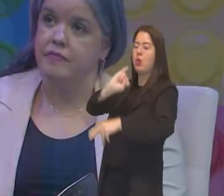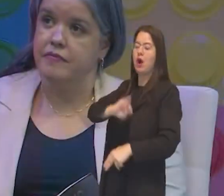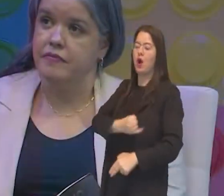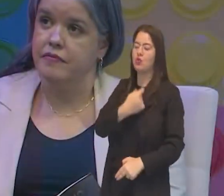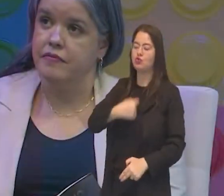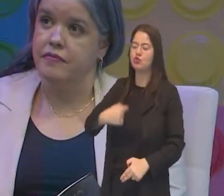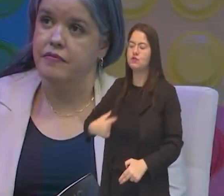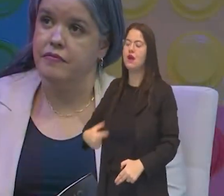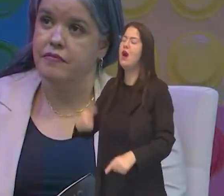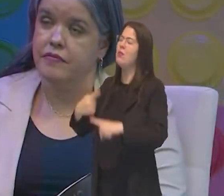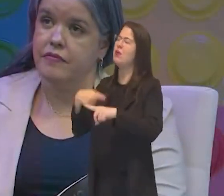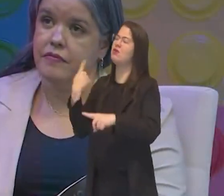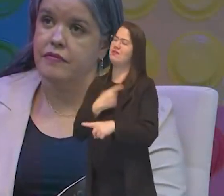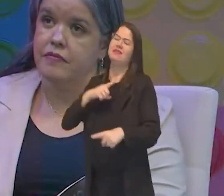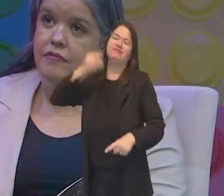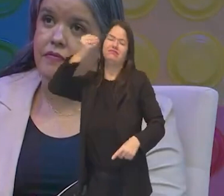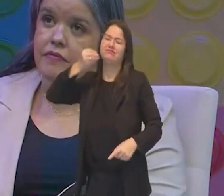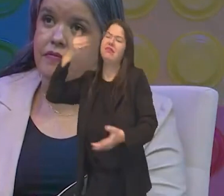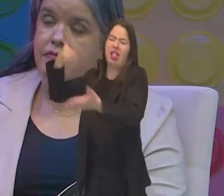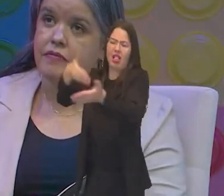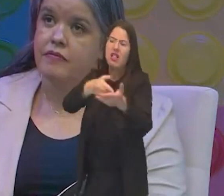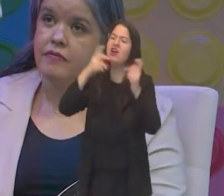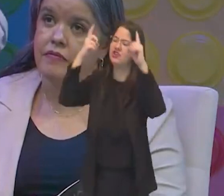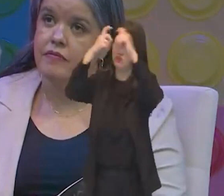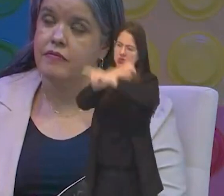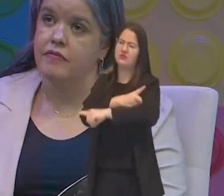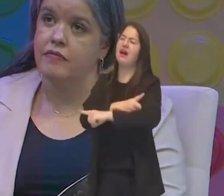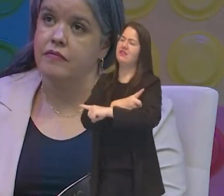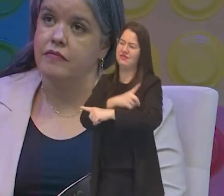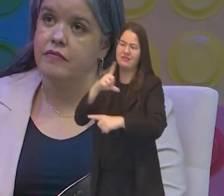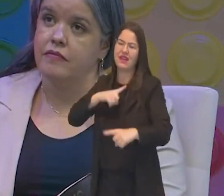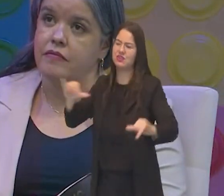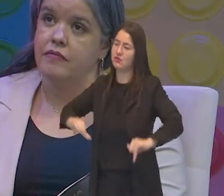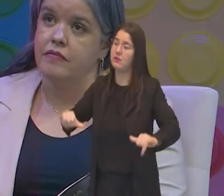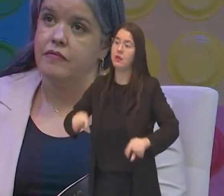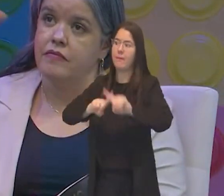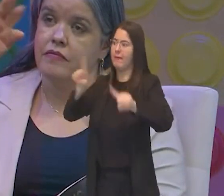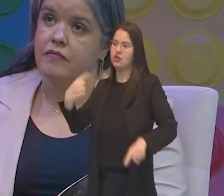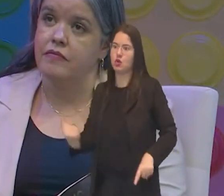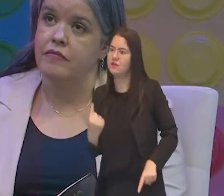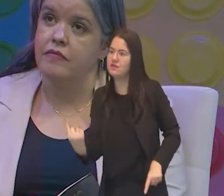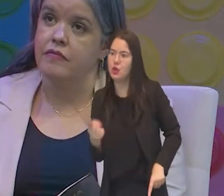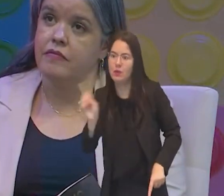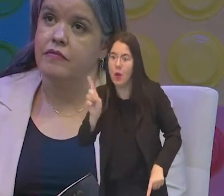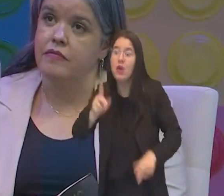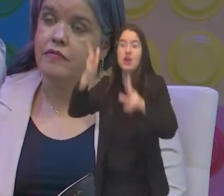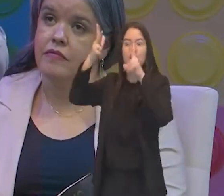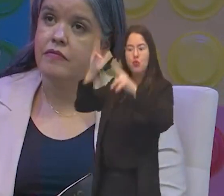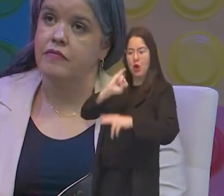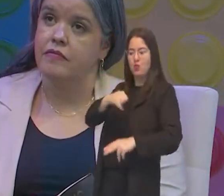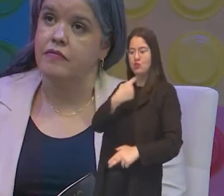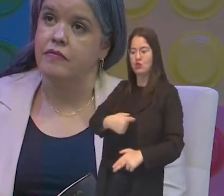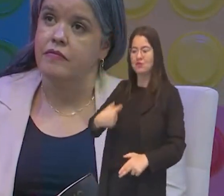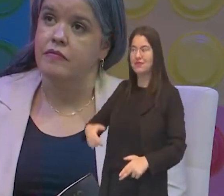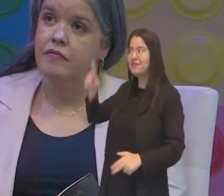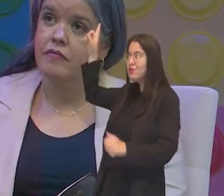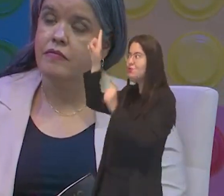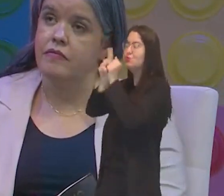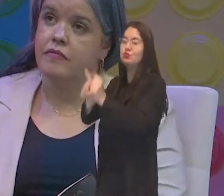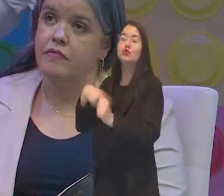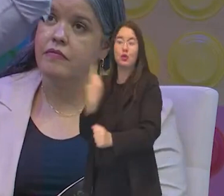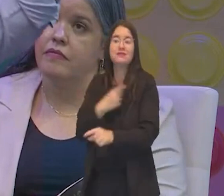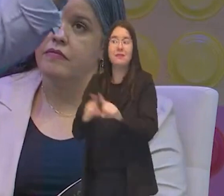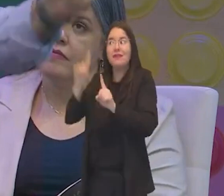por dificuldades, mas não estamos sós, assim como José passou. Talvez dificuldades que José